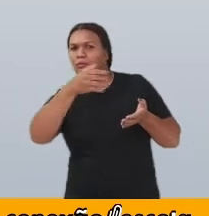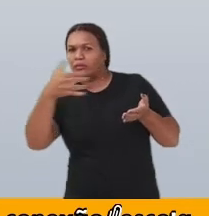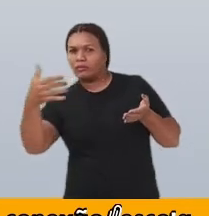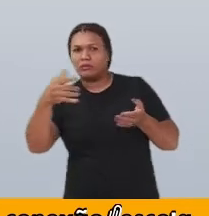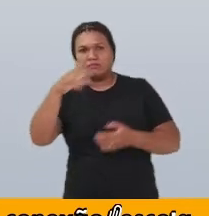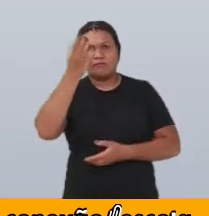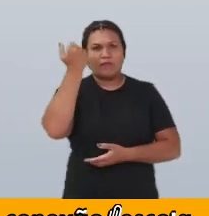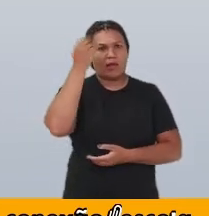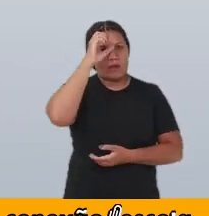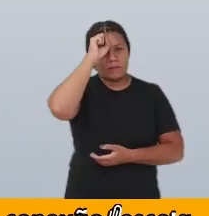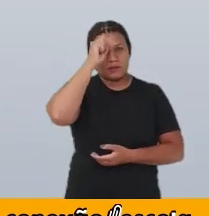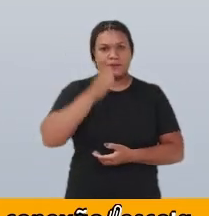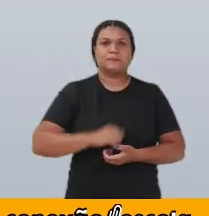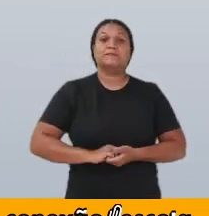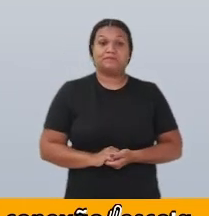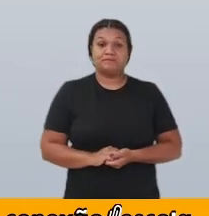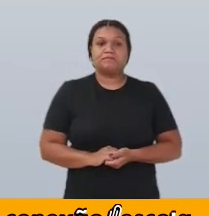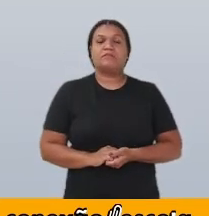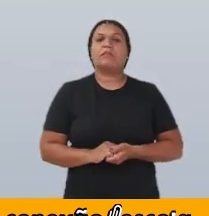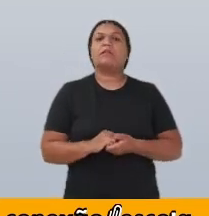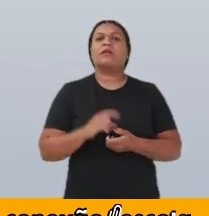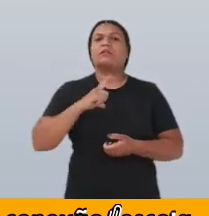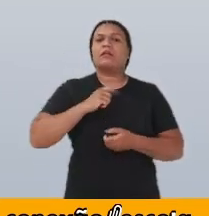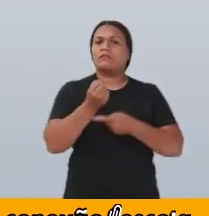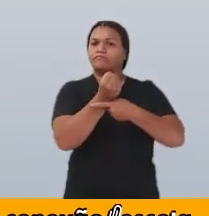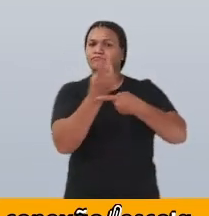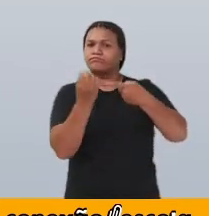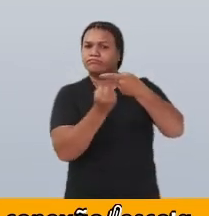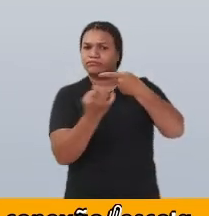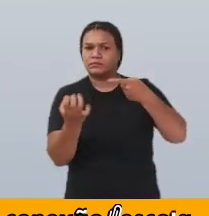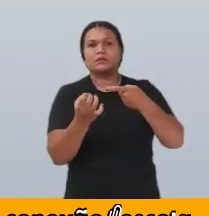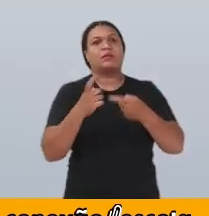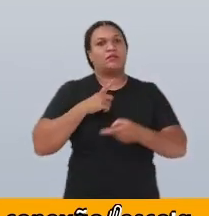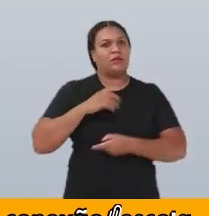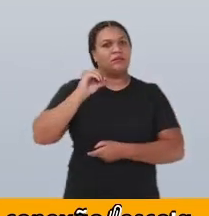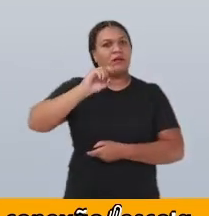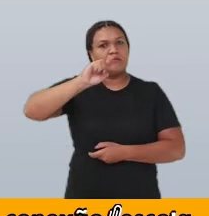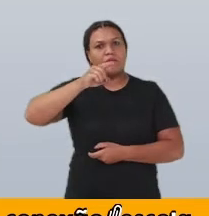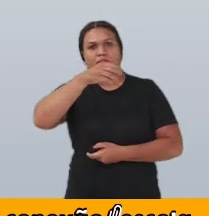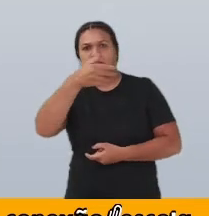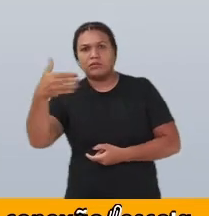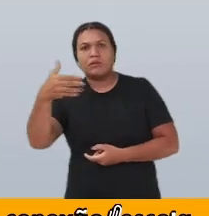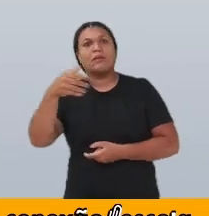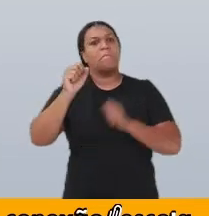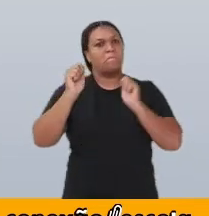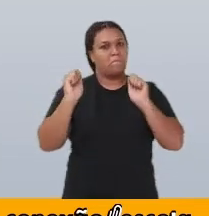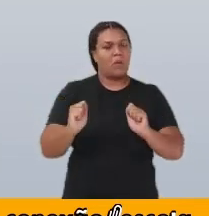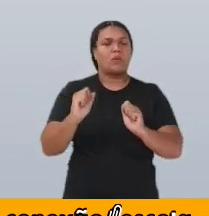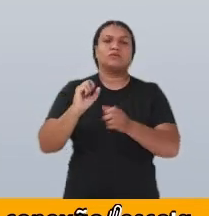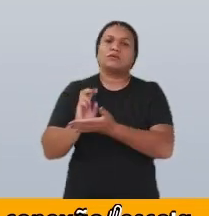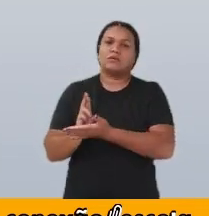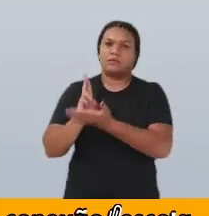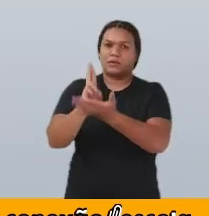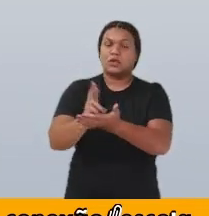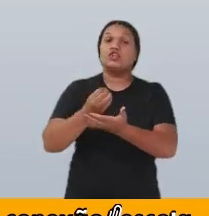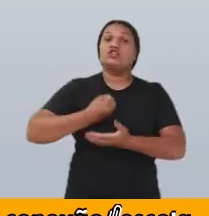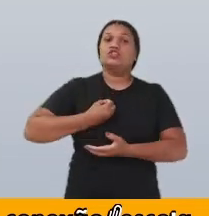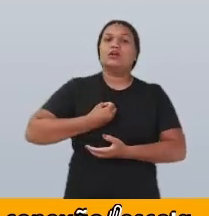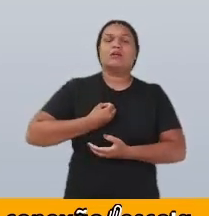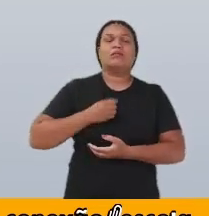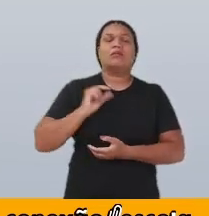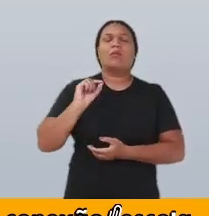Vamos aprender! As frações decimais também podem ser representadas na forma de número